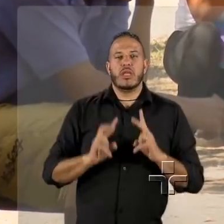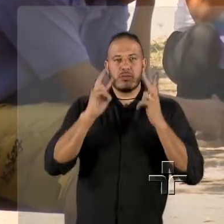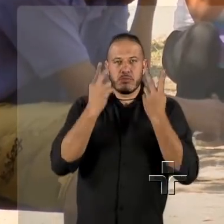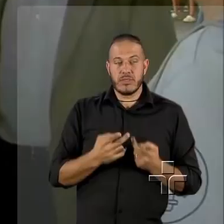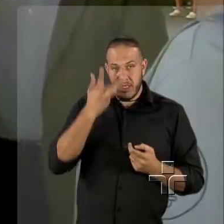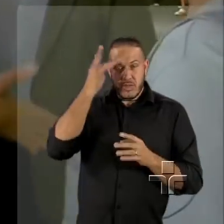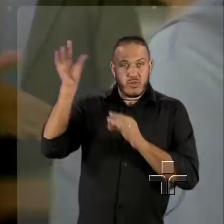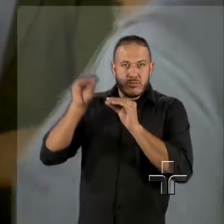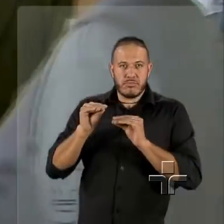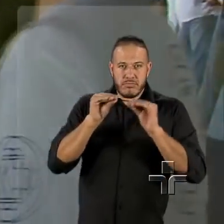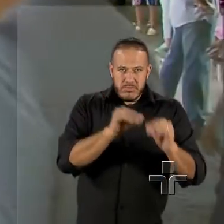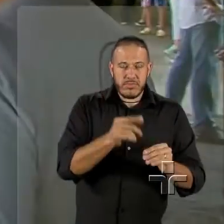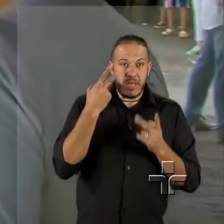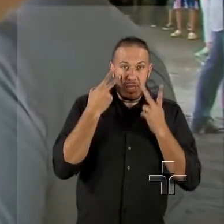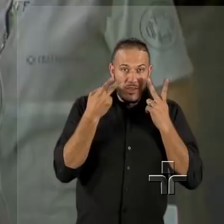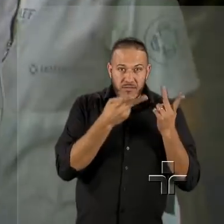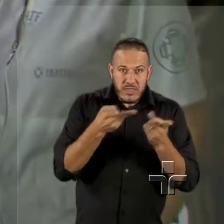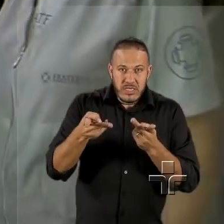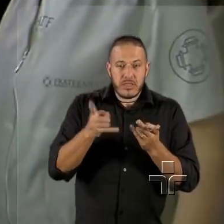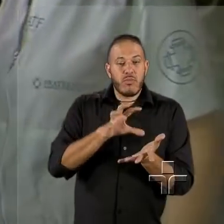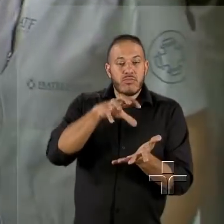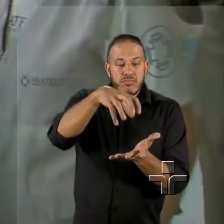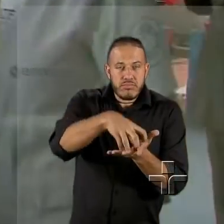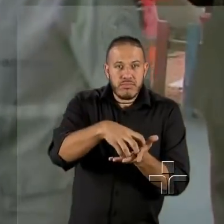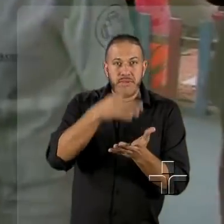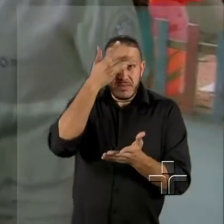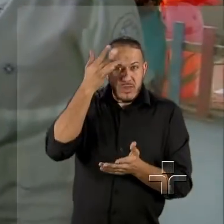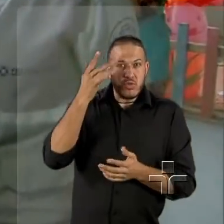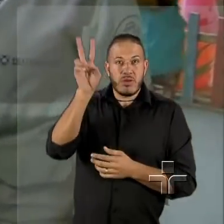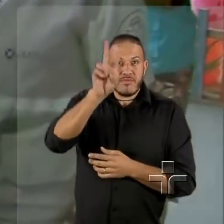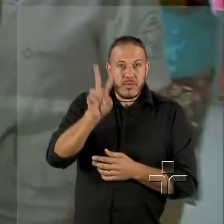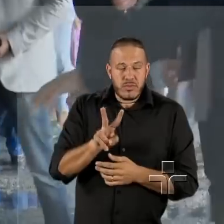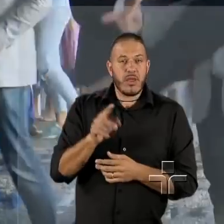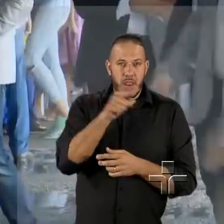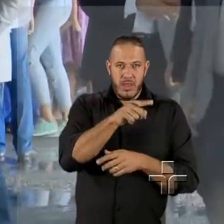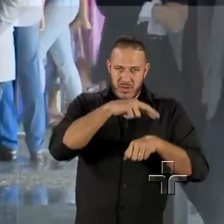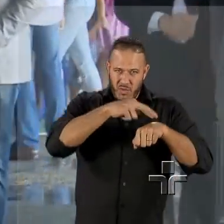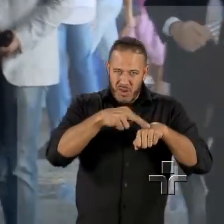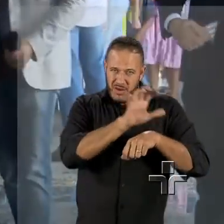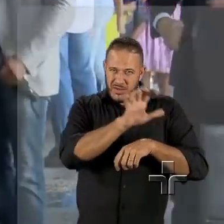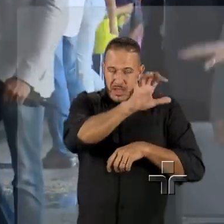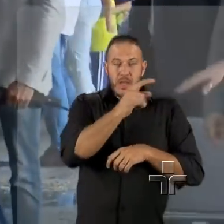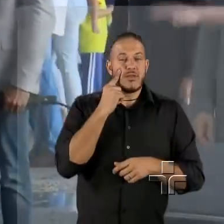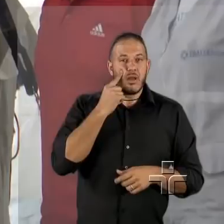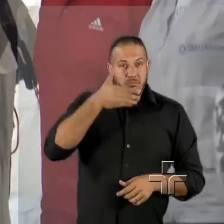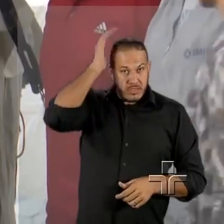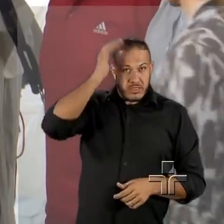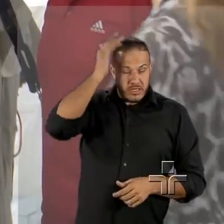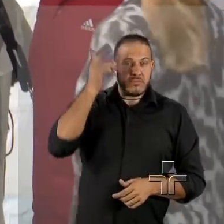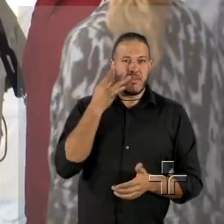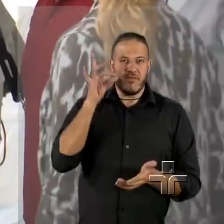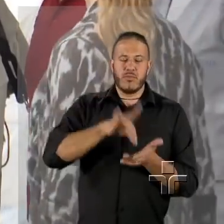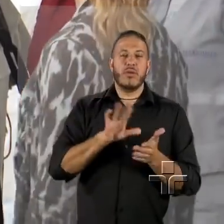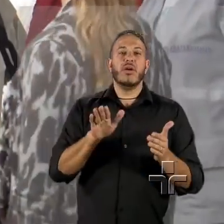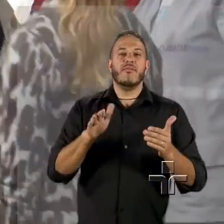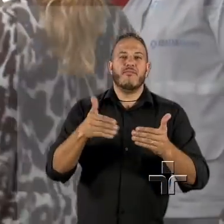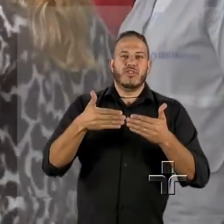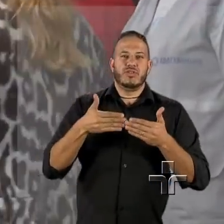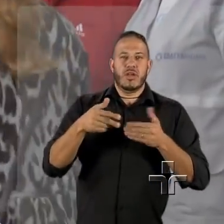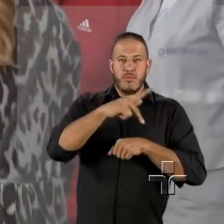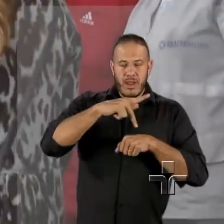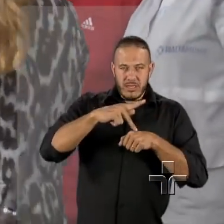mais parecido com a ideia do Trump do que o Trump real. E aquela foto do